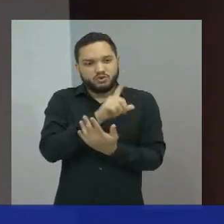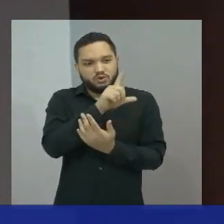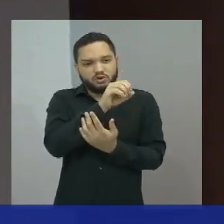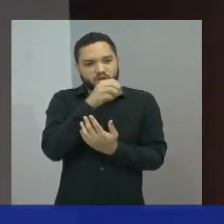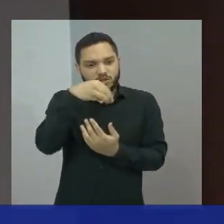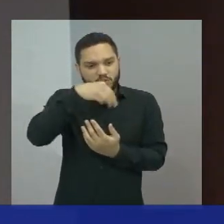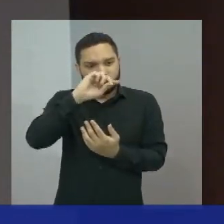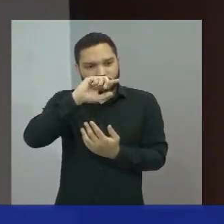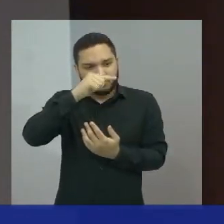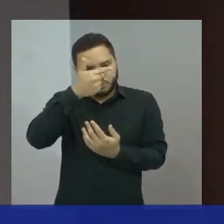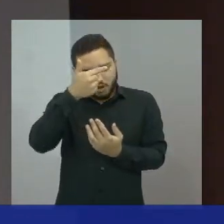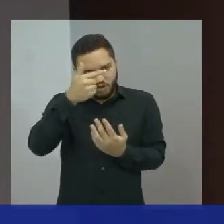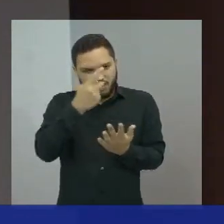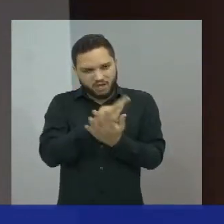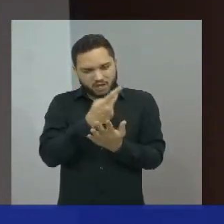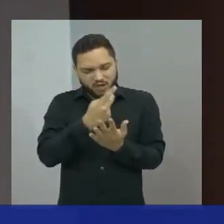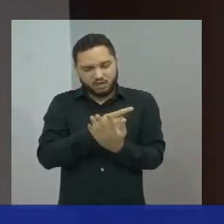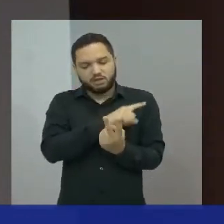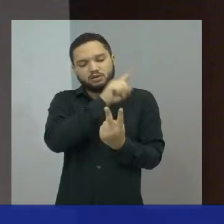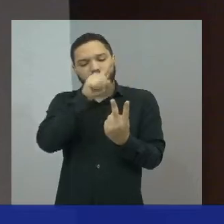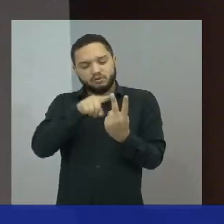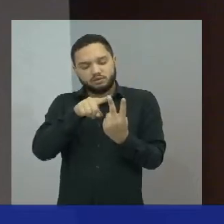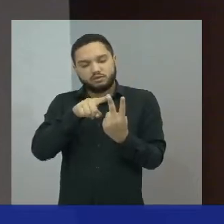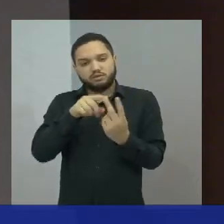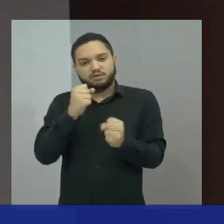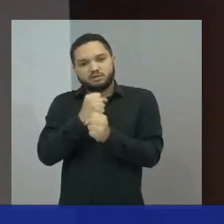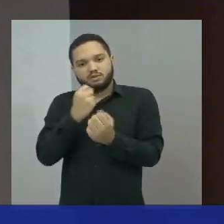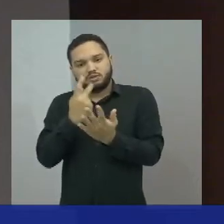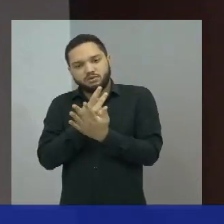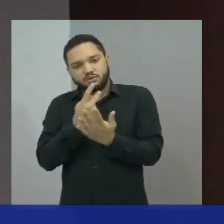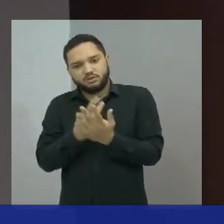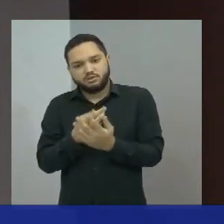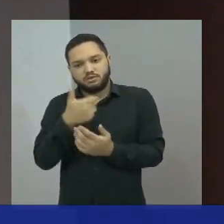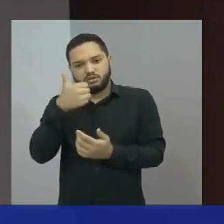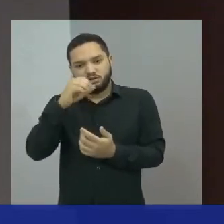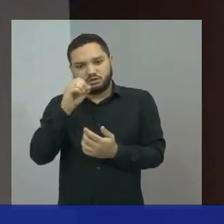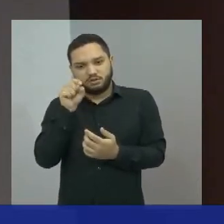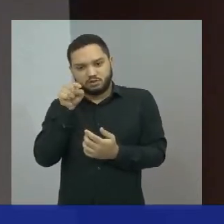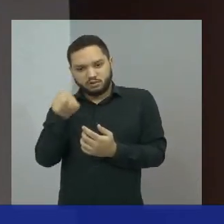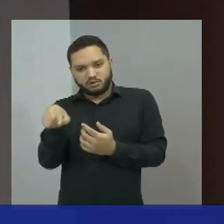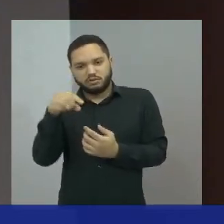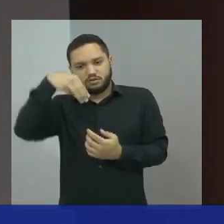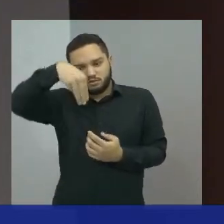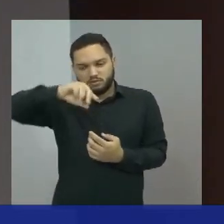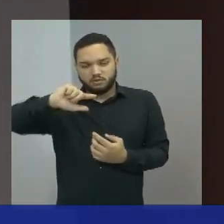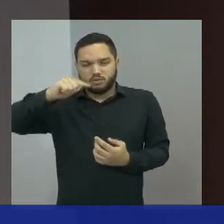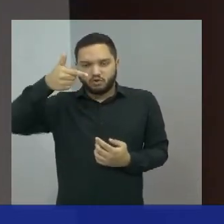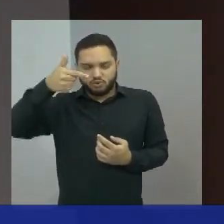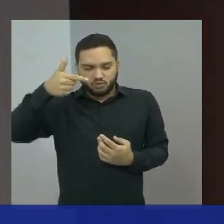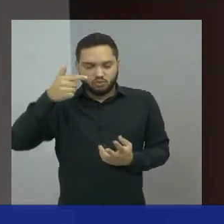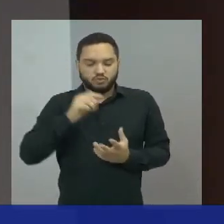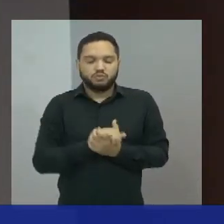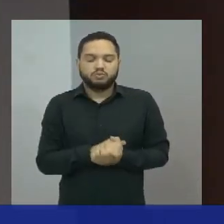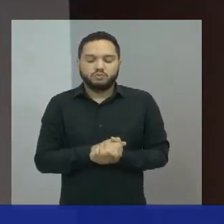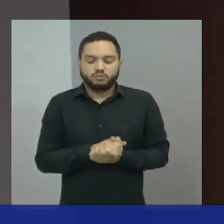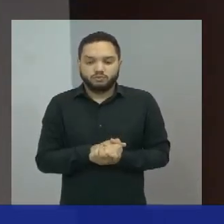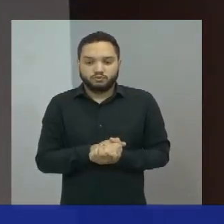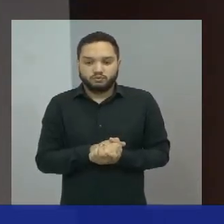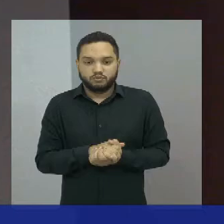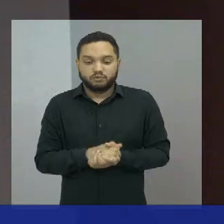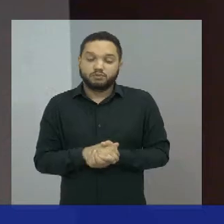metros quadrados e outro fez uma construção irregular de 10.000 metros quadrados.